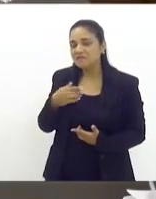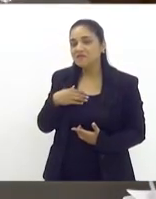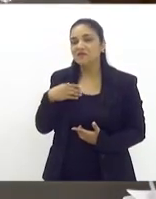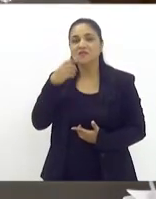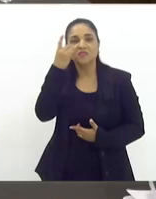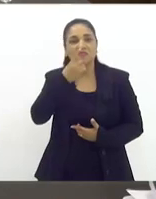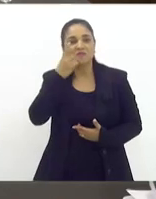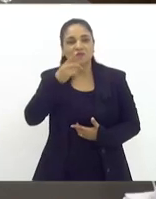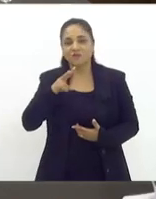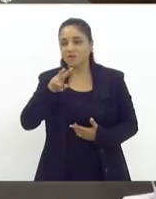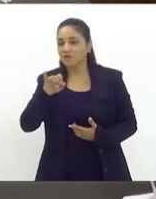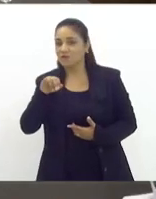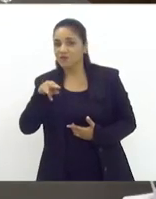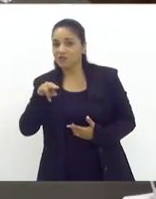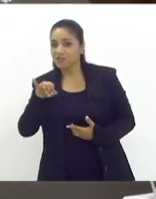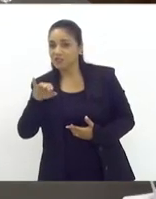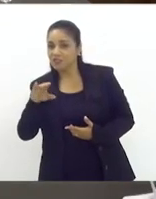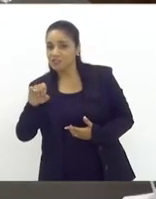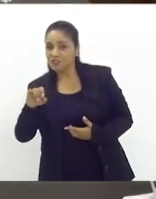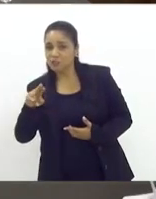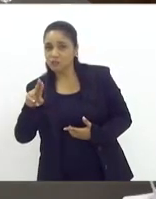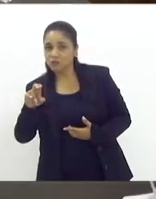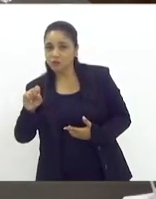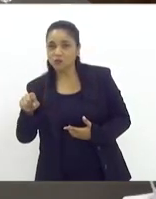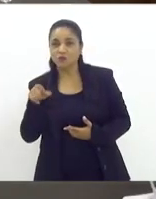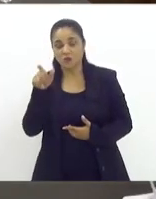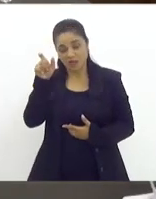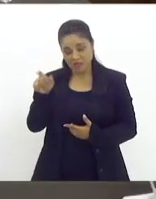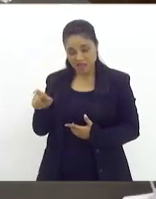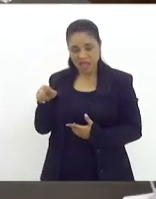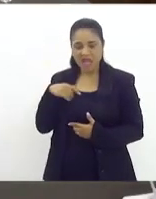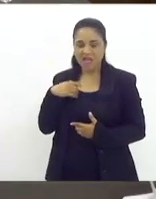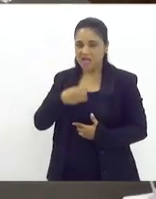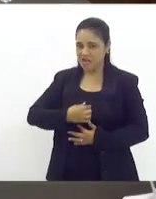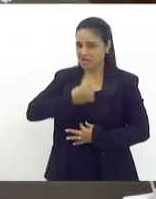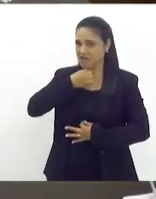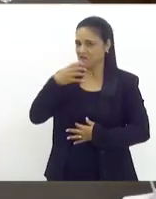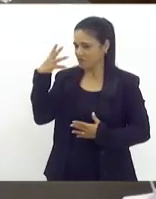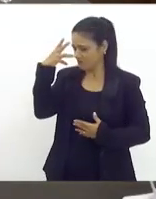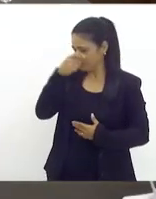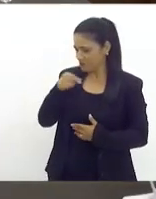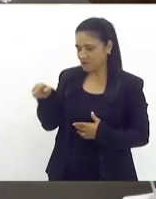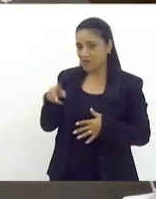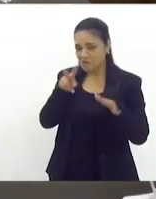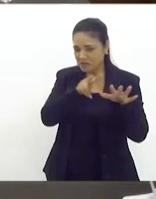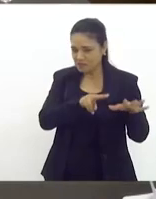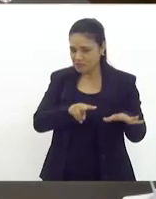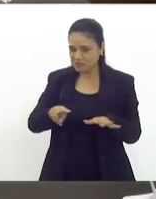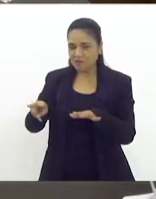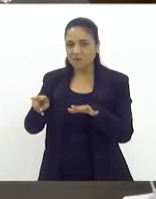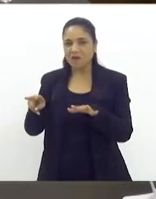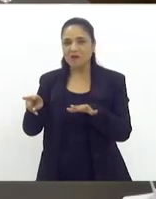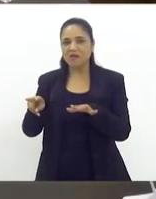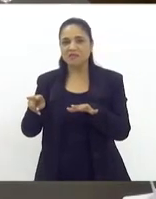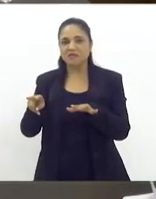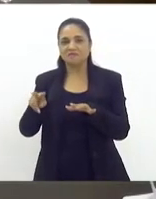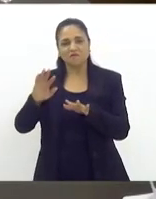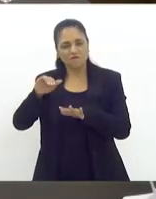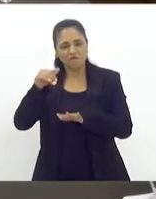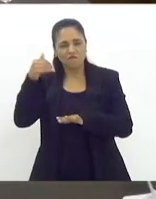no deputado. Ele passou, não me liguei no deputado. A gravata é mais bonita que ele, cara. Ele passou uma semana no Mér e comprou essa gravata bonita